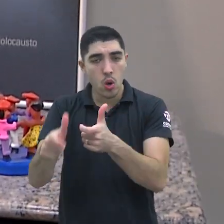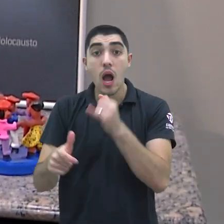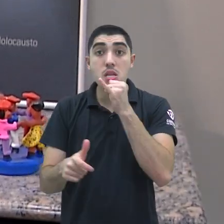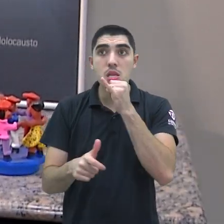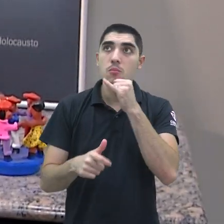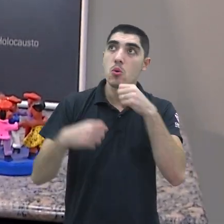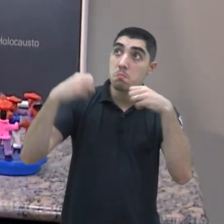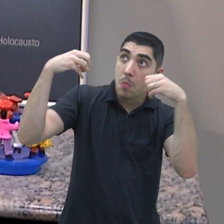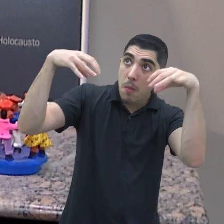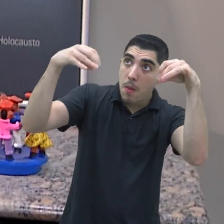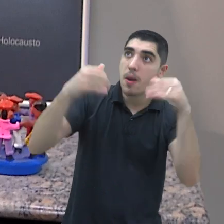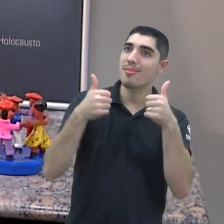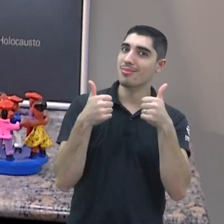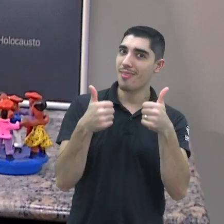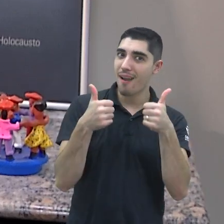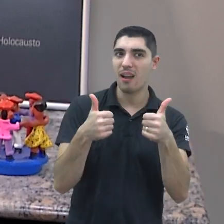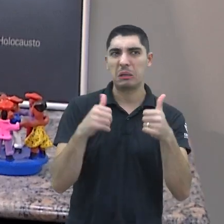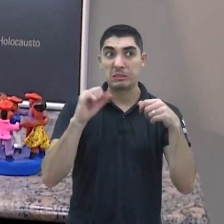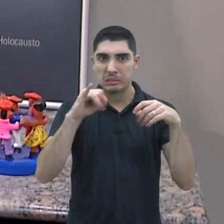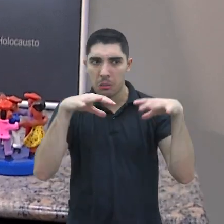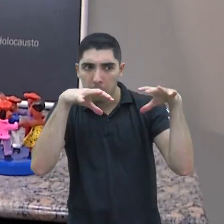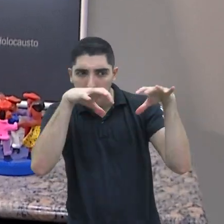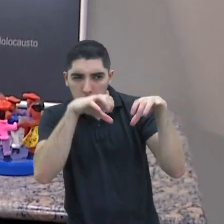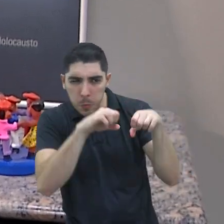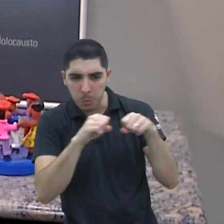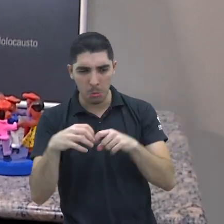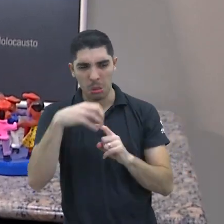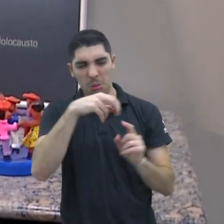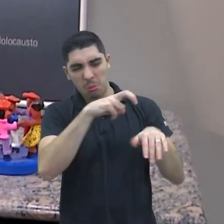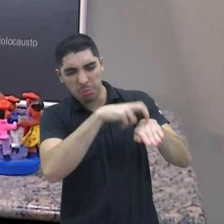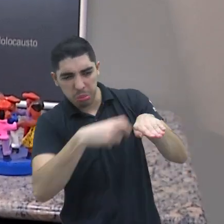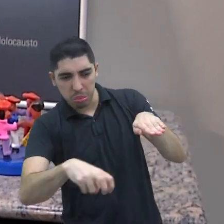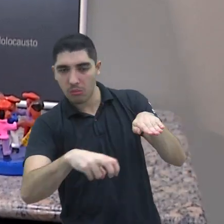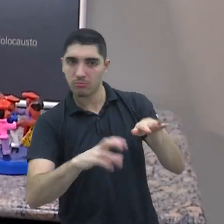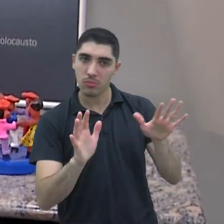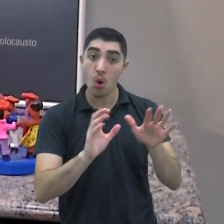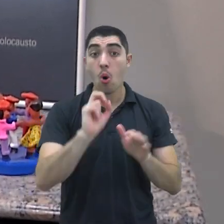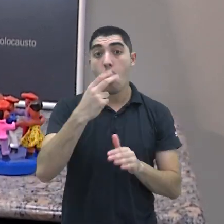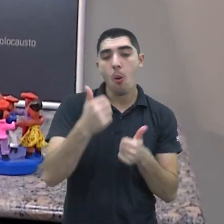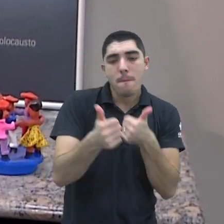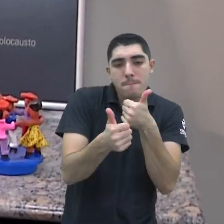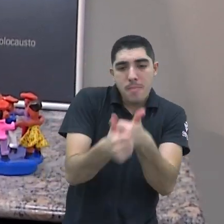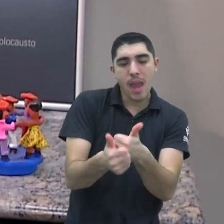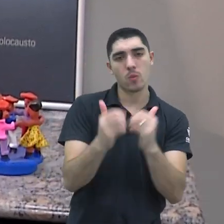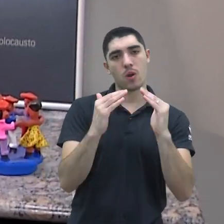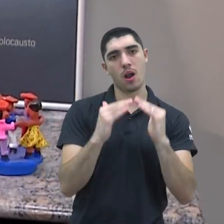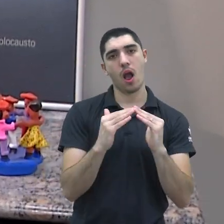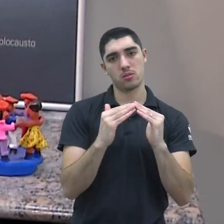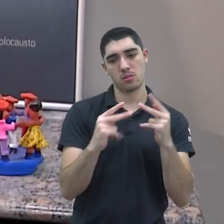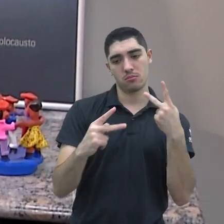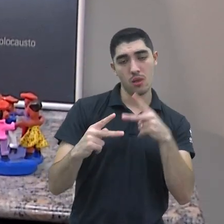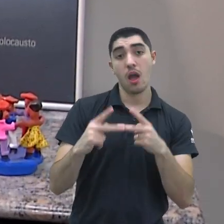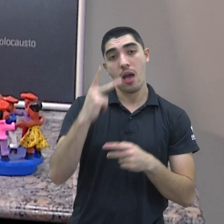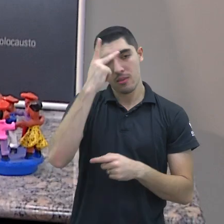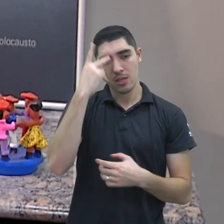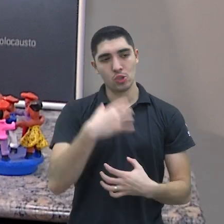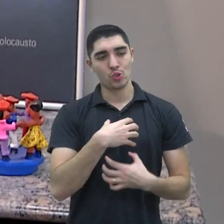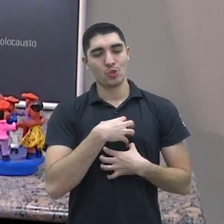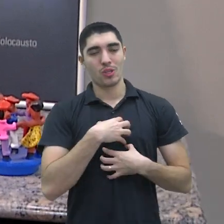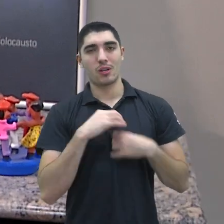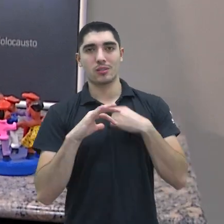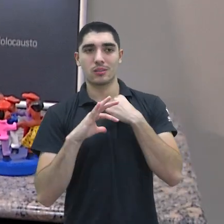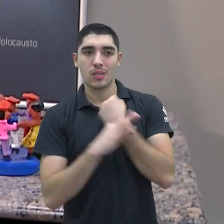os ambientes que estão com iluminação, que estão com mais movimento e próximos às residências dessas